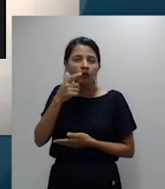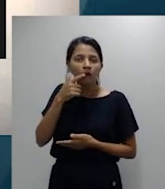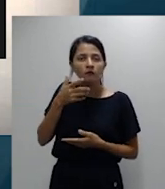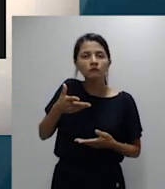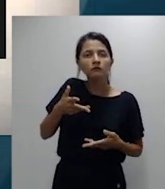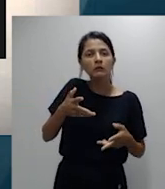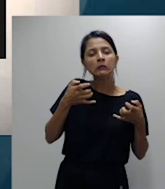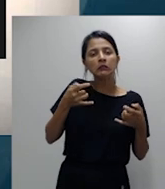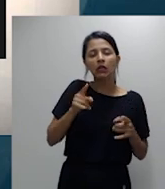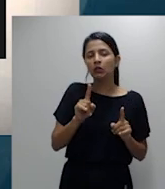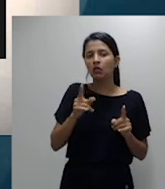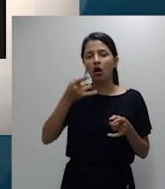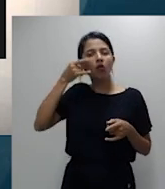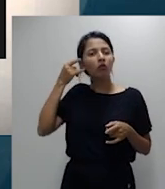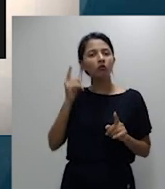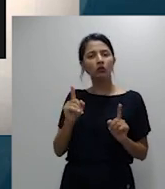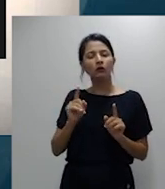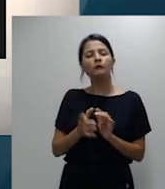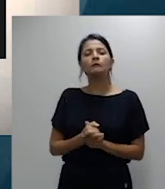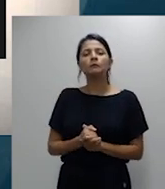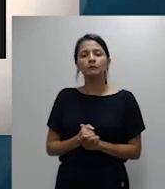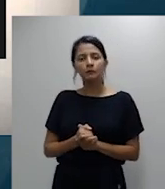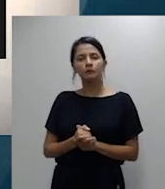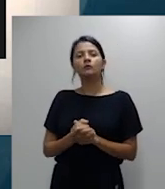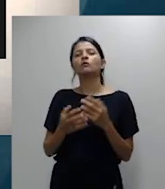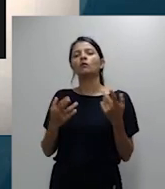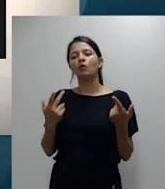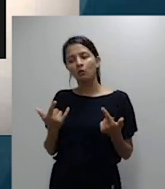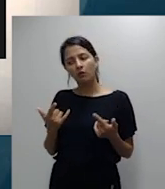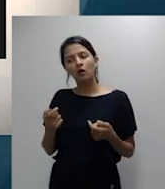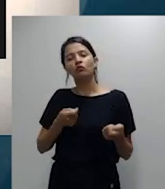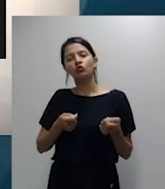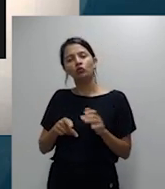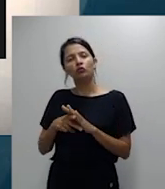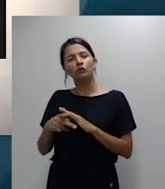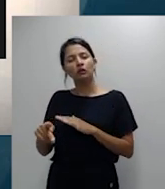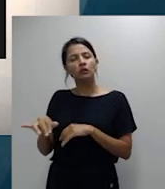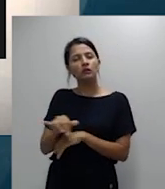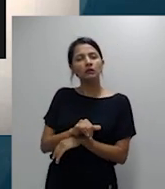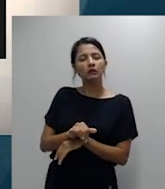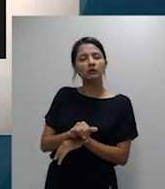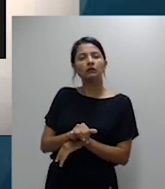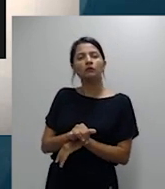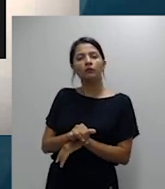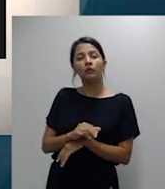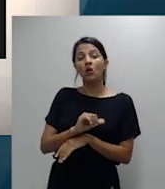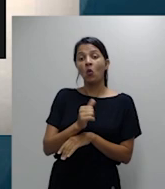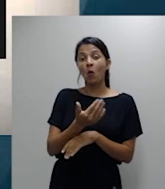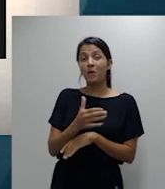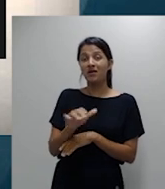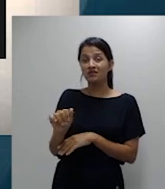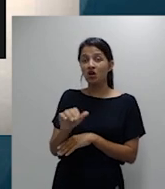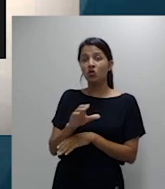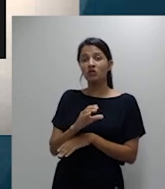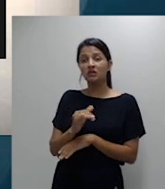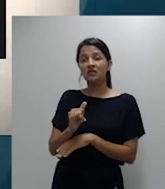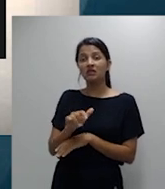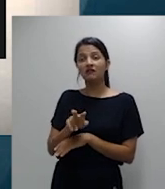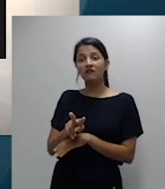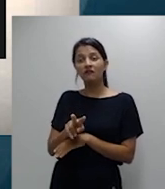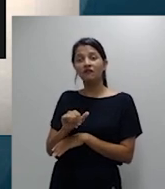tendo por foco mesmo Episódio fácil uma ação civil pública teria